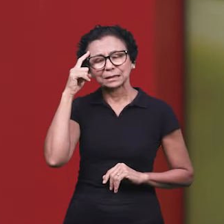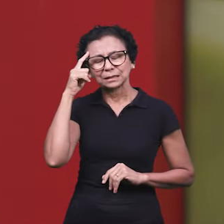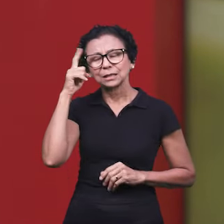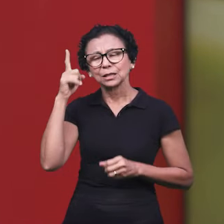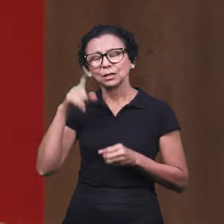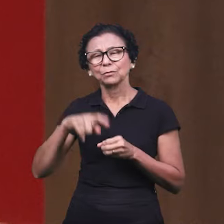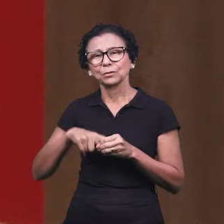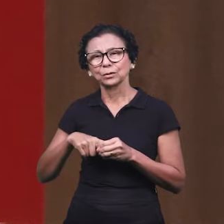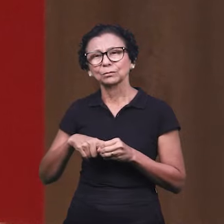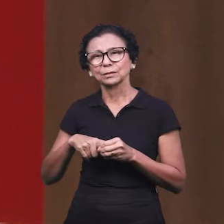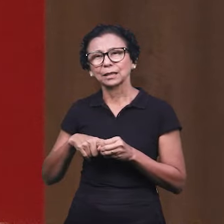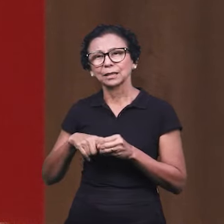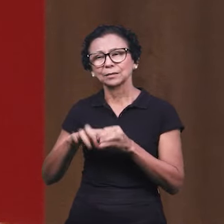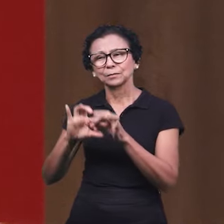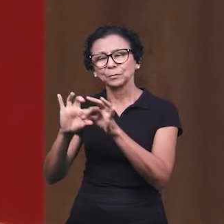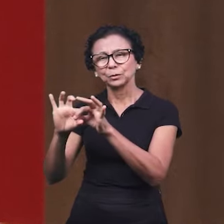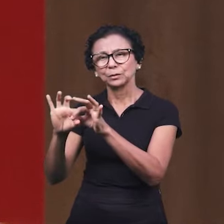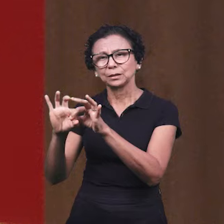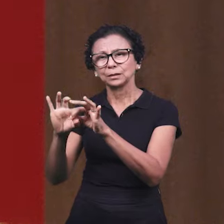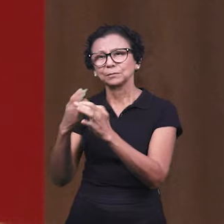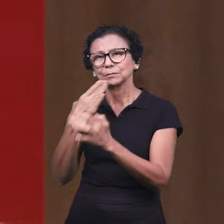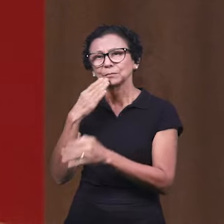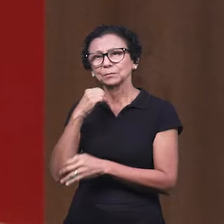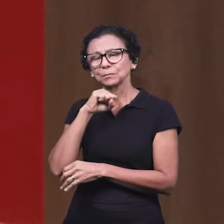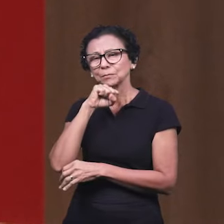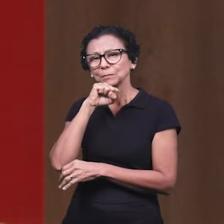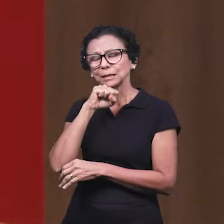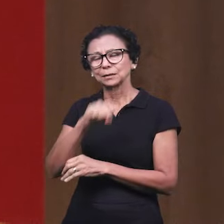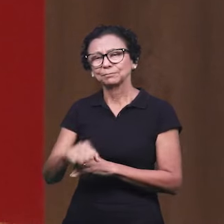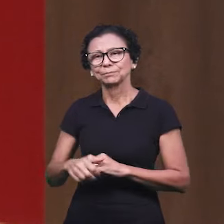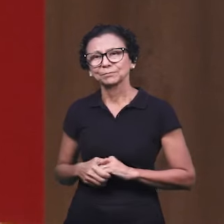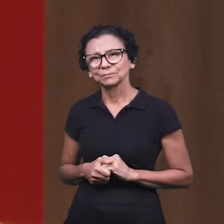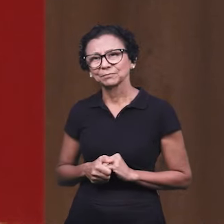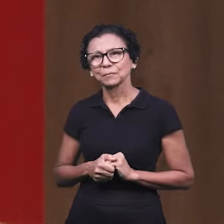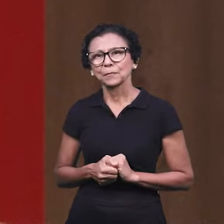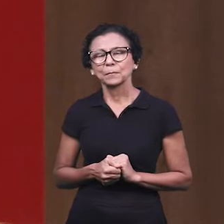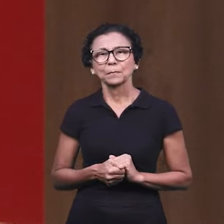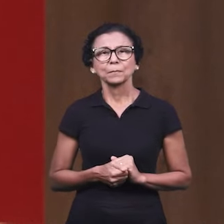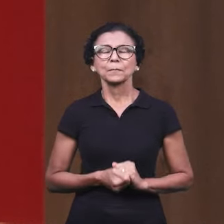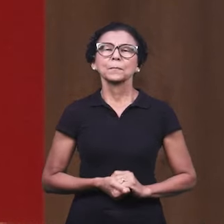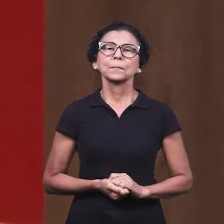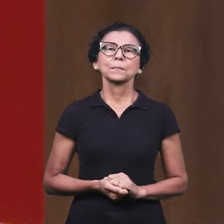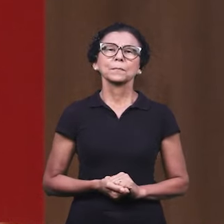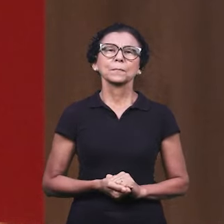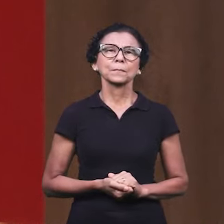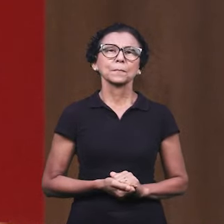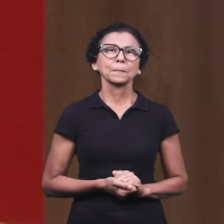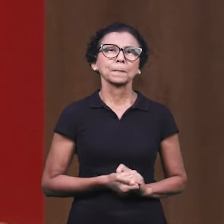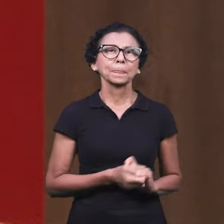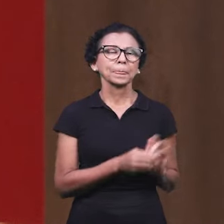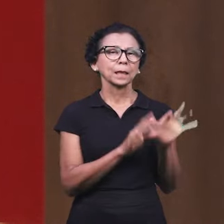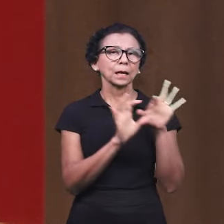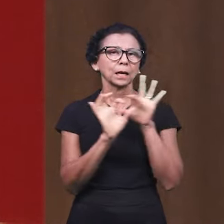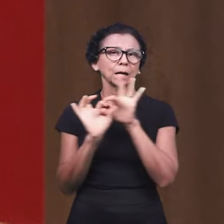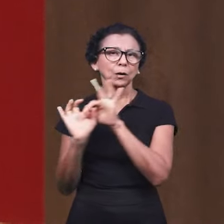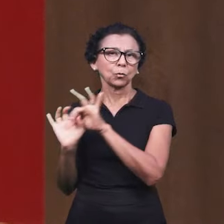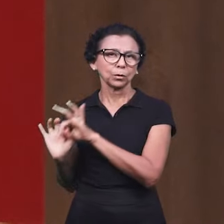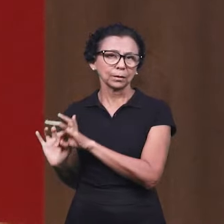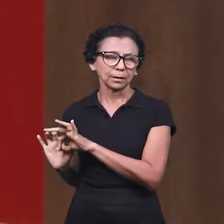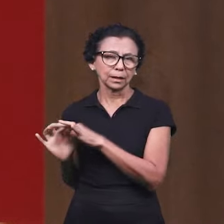Amém essa aplicação naturalmente que é uma uma aplicação eh do ponto de vista Profético da